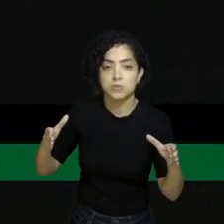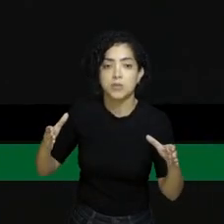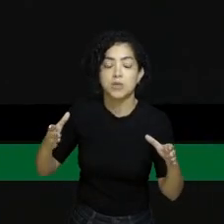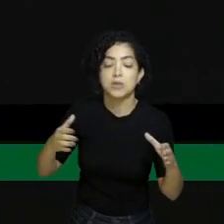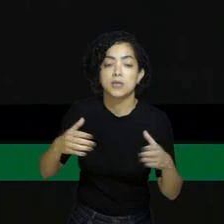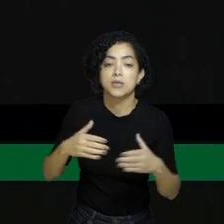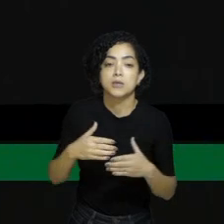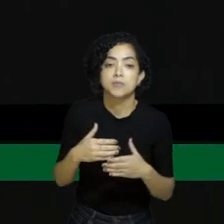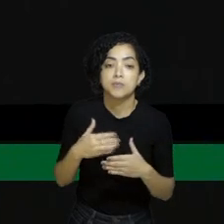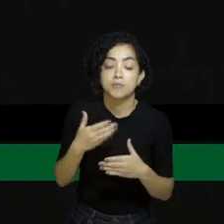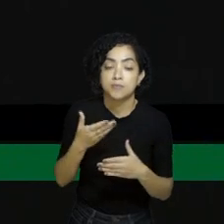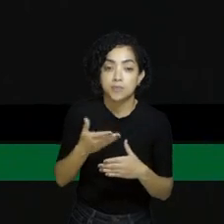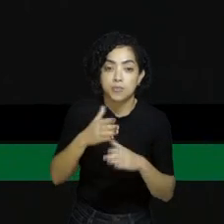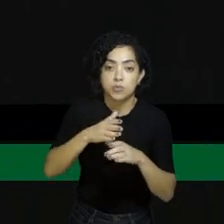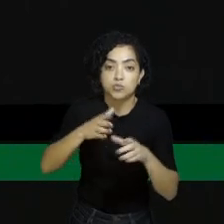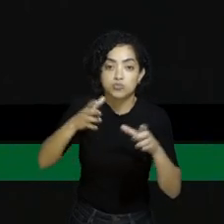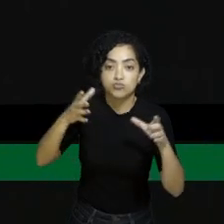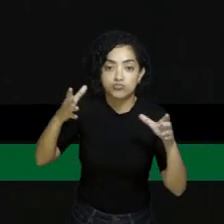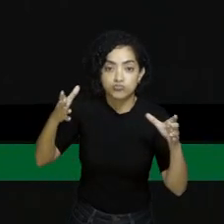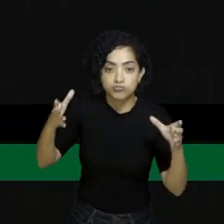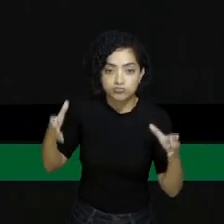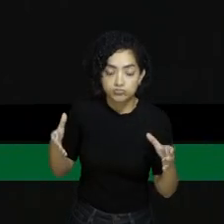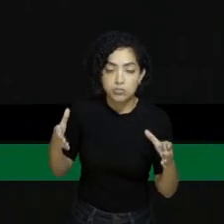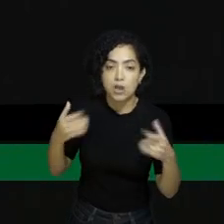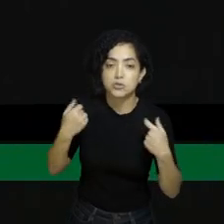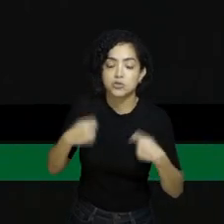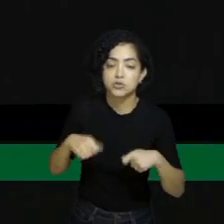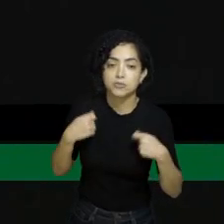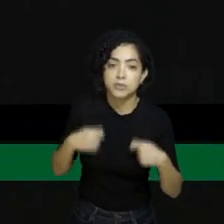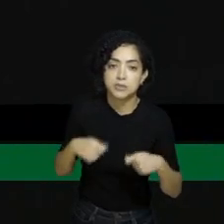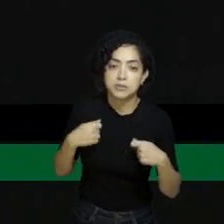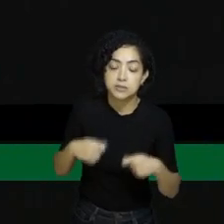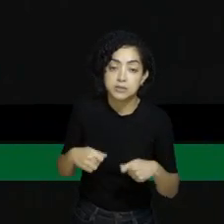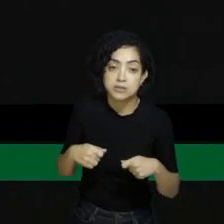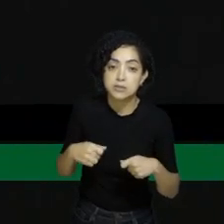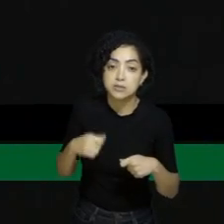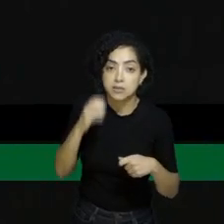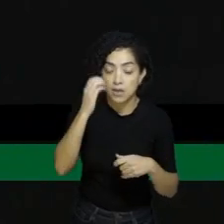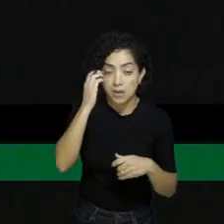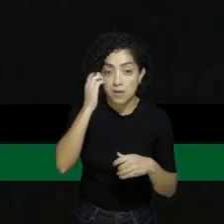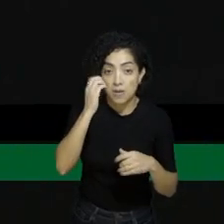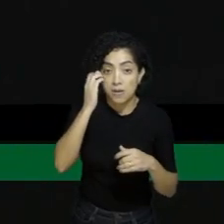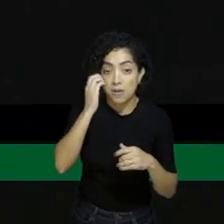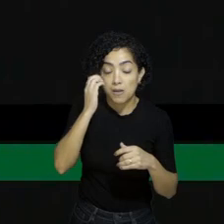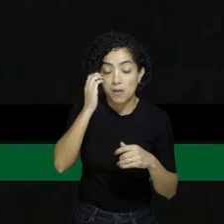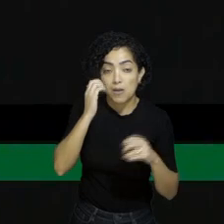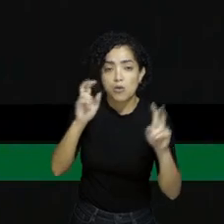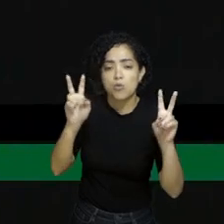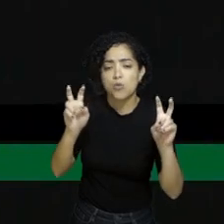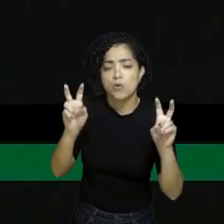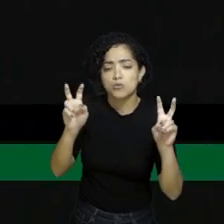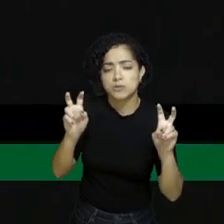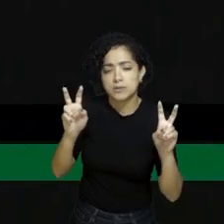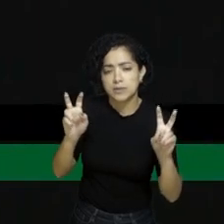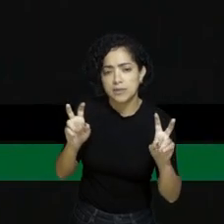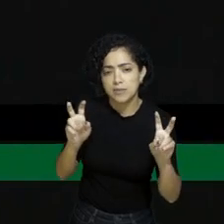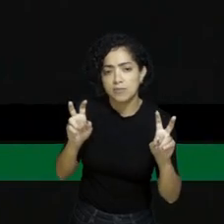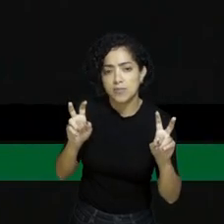tamanho, nós temos que saber em qual pauta nós abraçamos, para não se